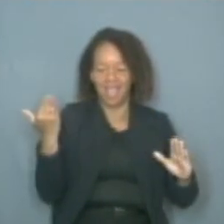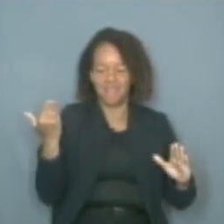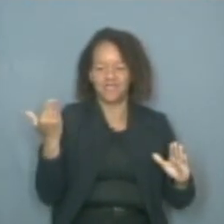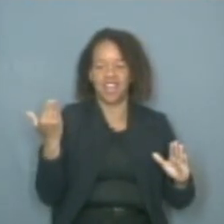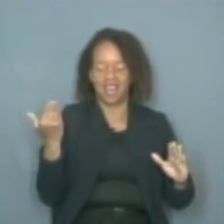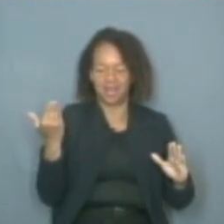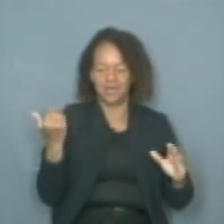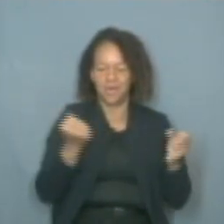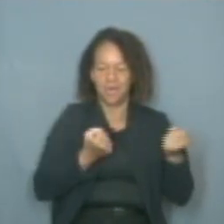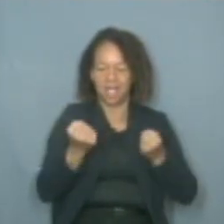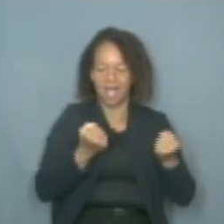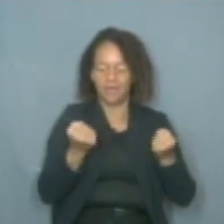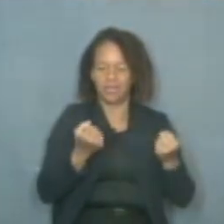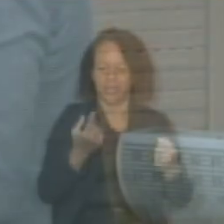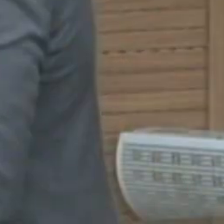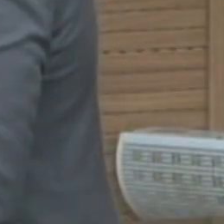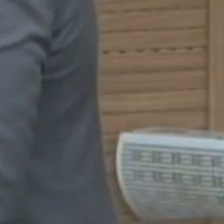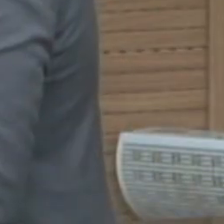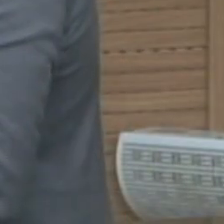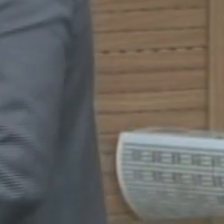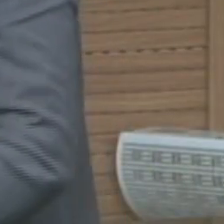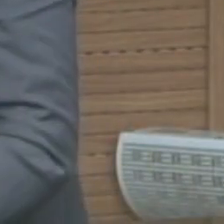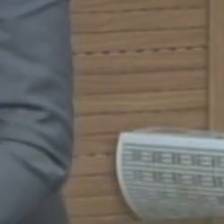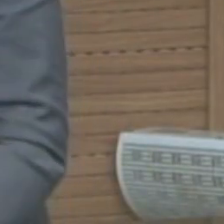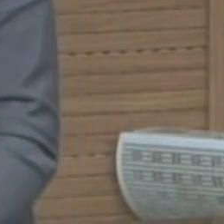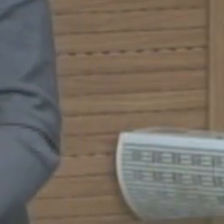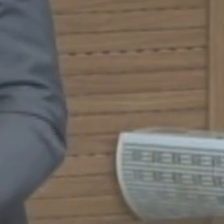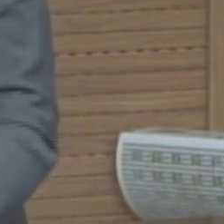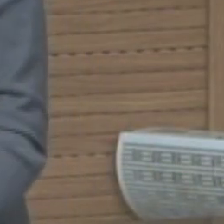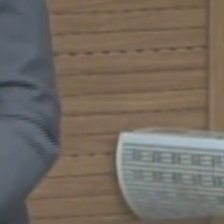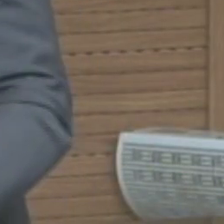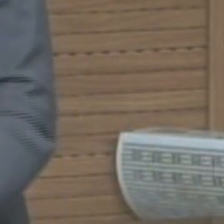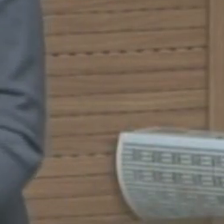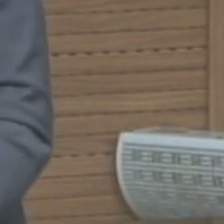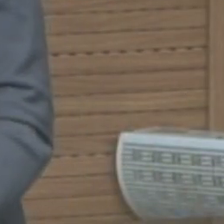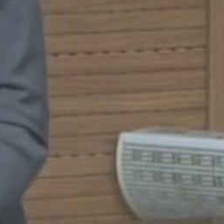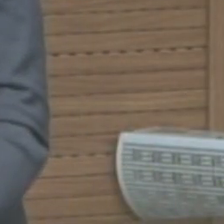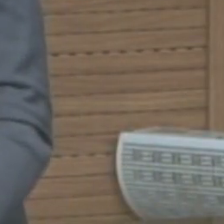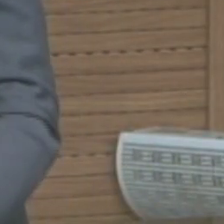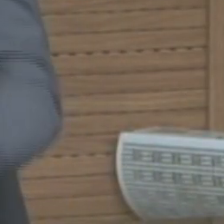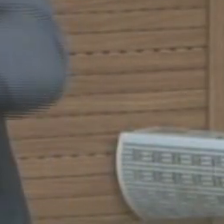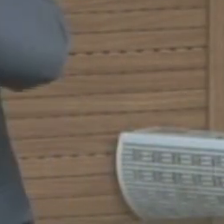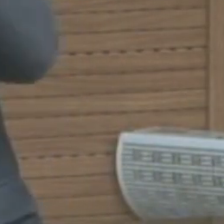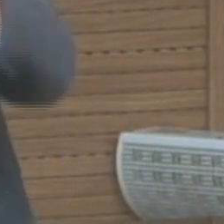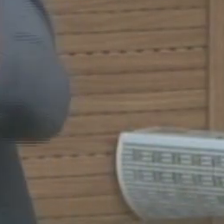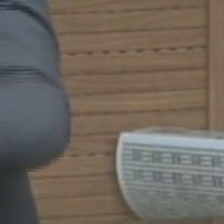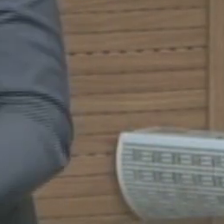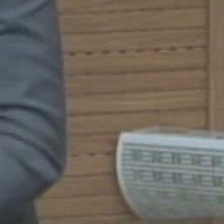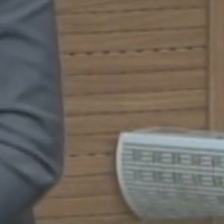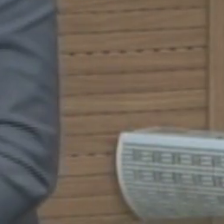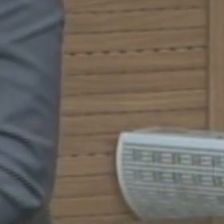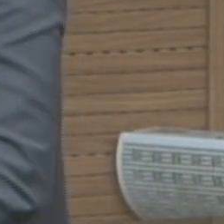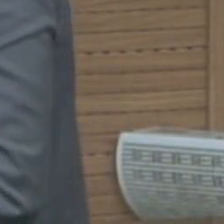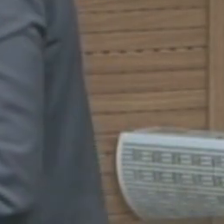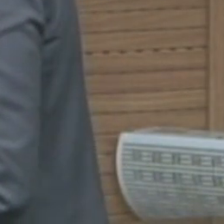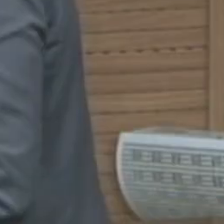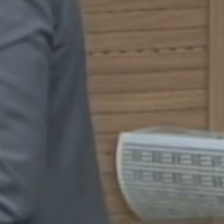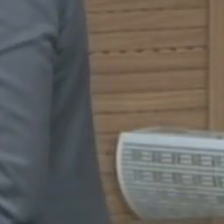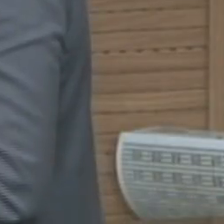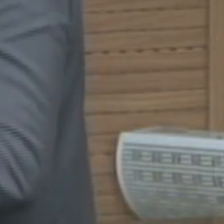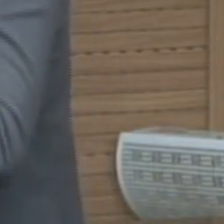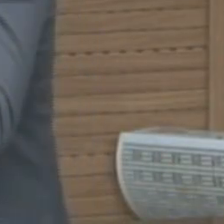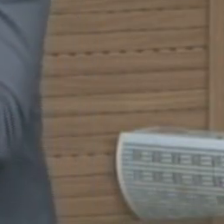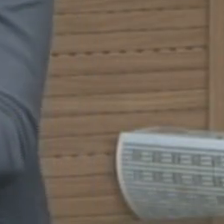embora. Nós deveríamos trabalhar aqui para a construção de políticas públicas que transformem a vida das